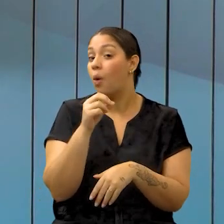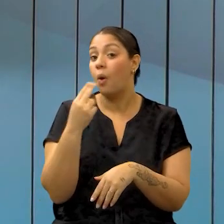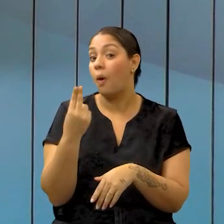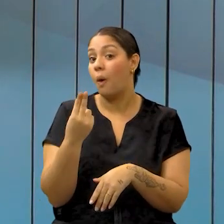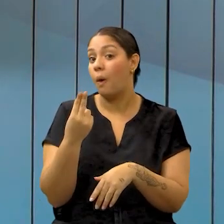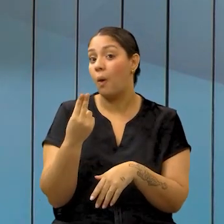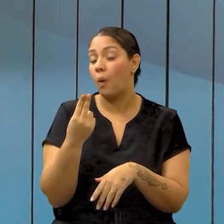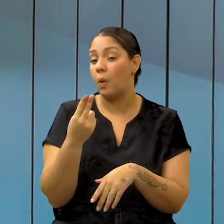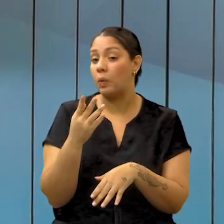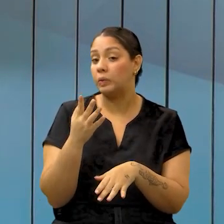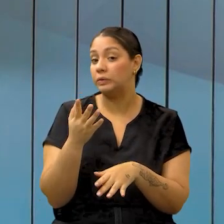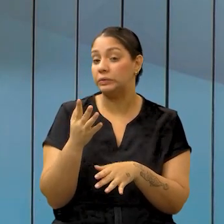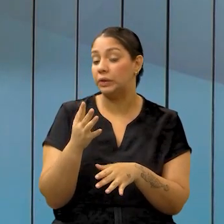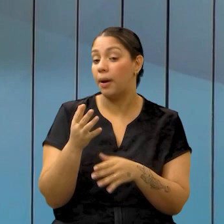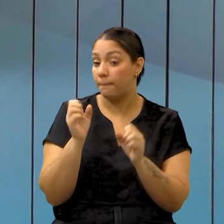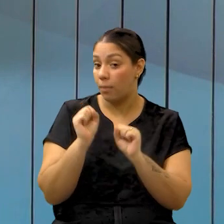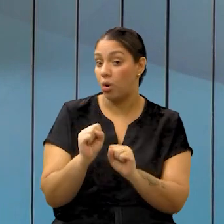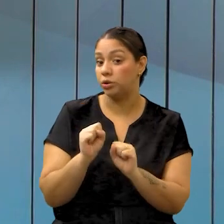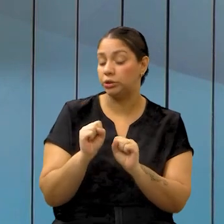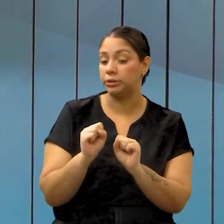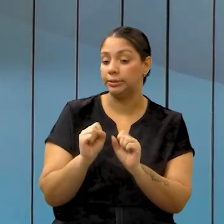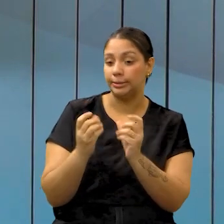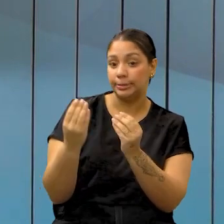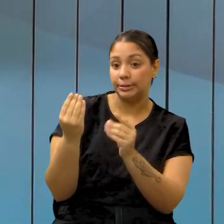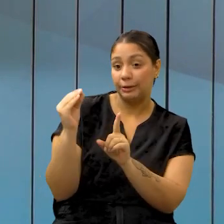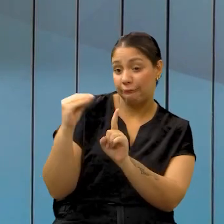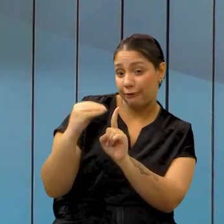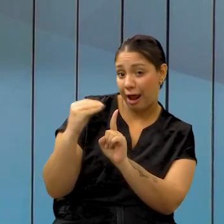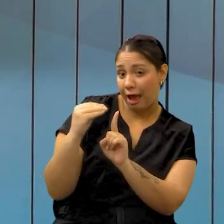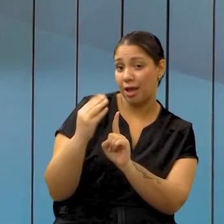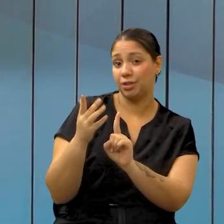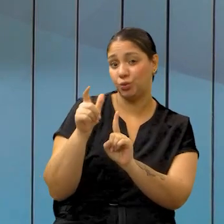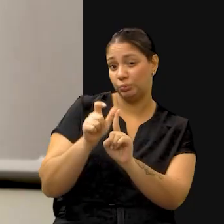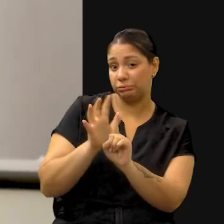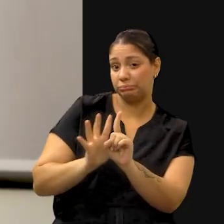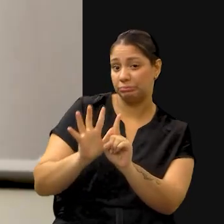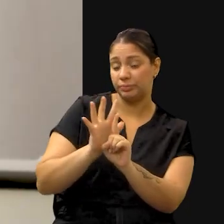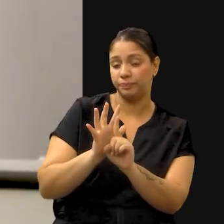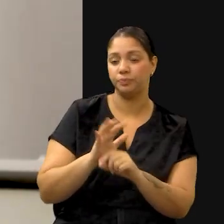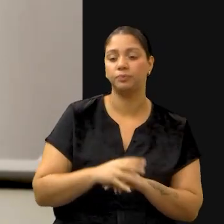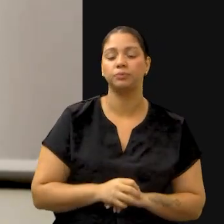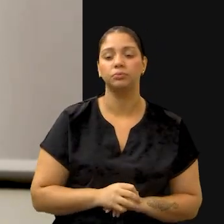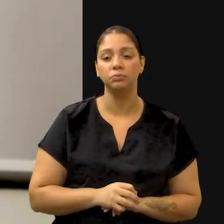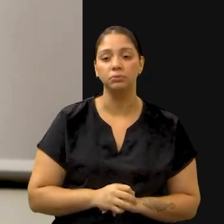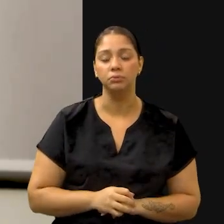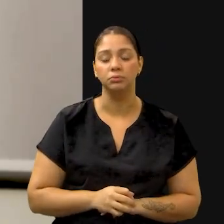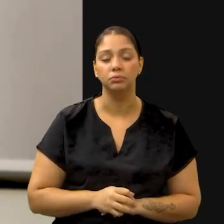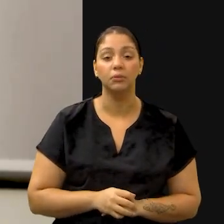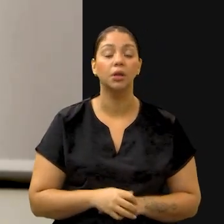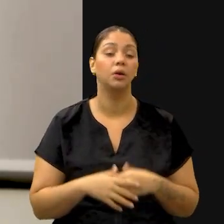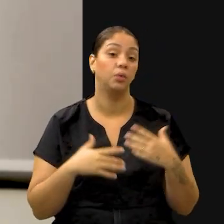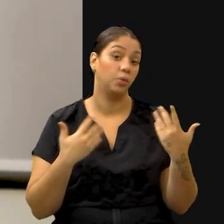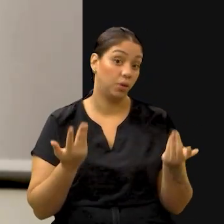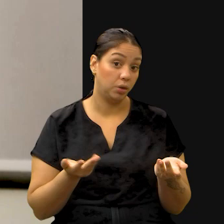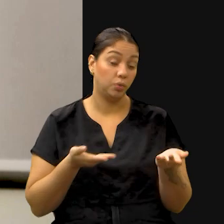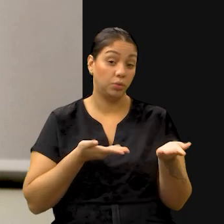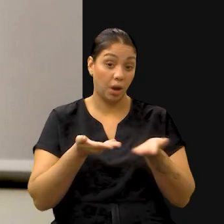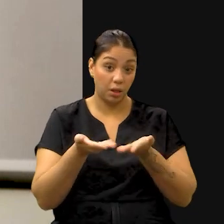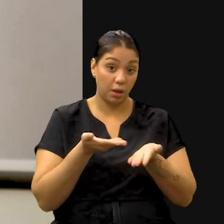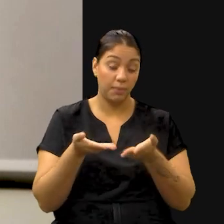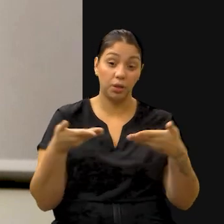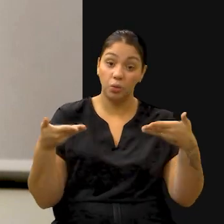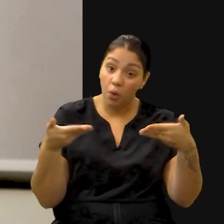ou ele pode deixar a pessoa assim, um pouco debilitada? O tratamento do câncer coloretal